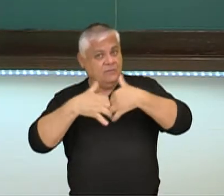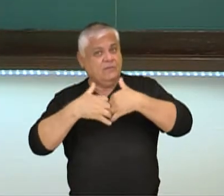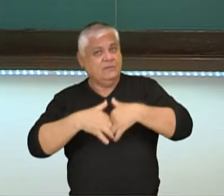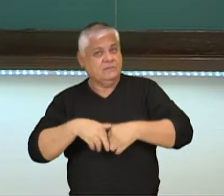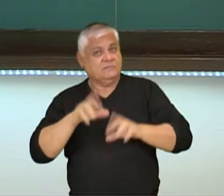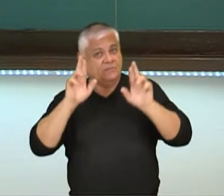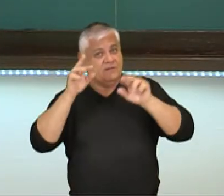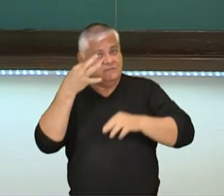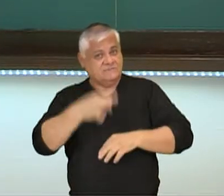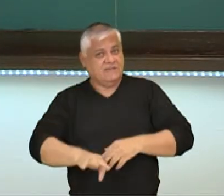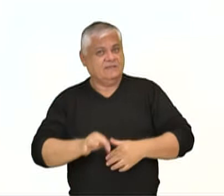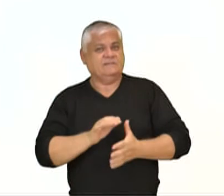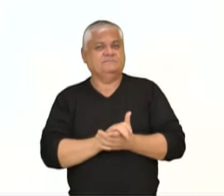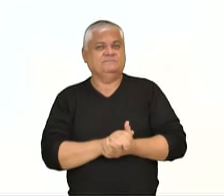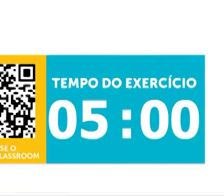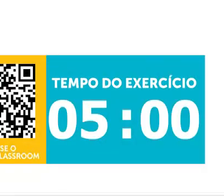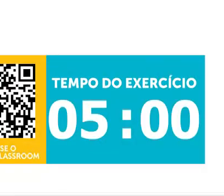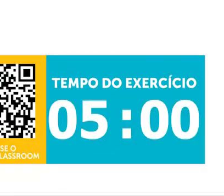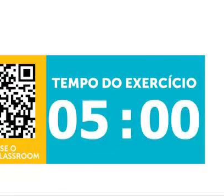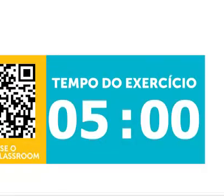acerte esse exercício.